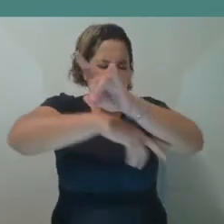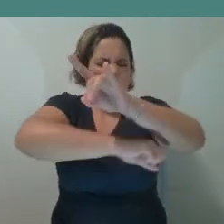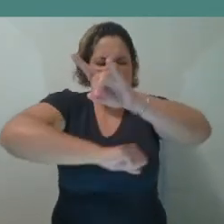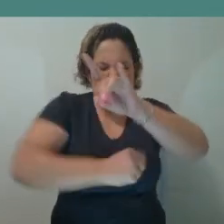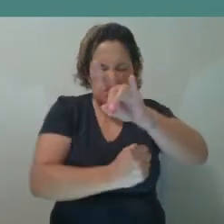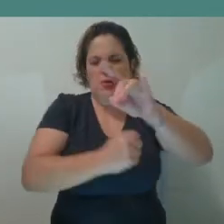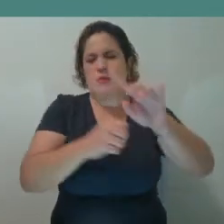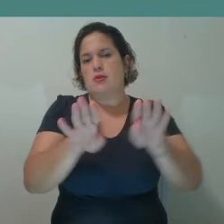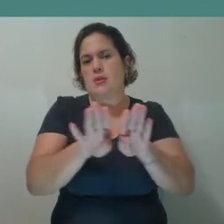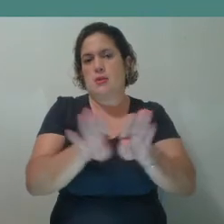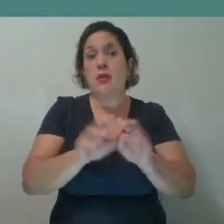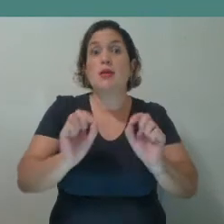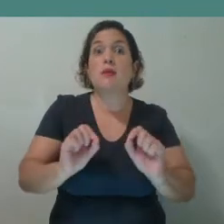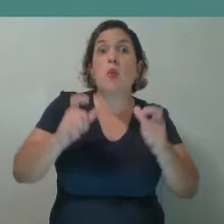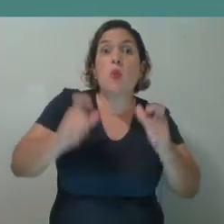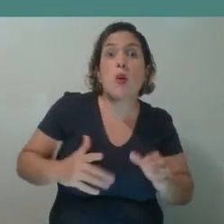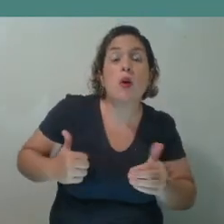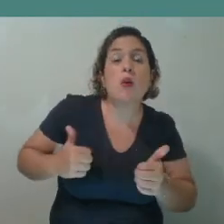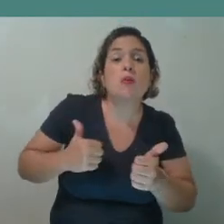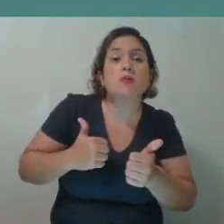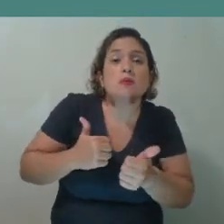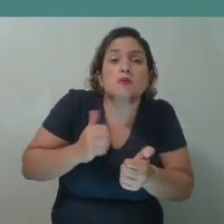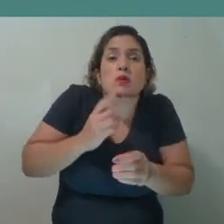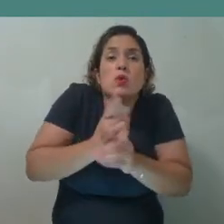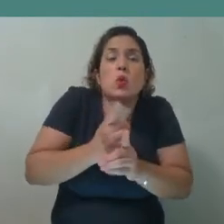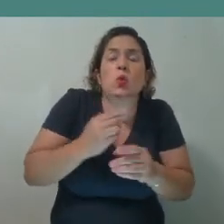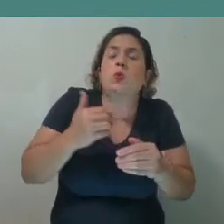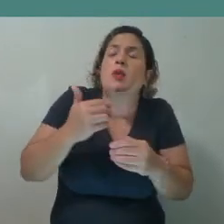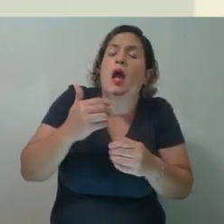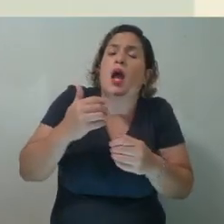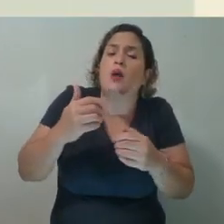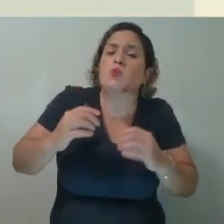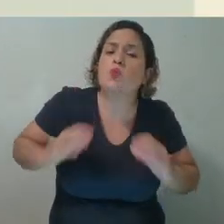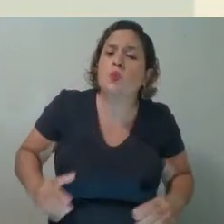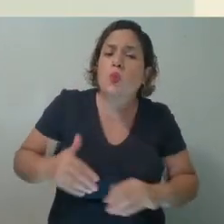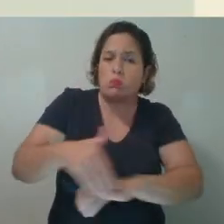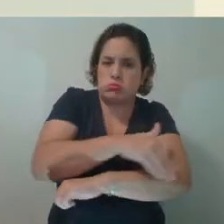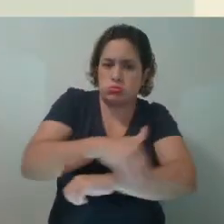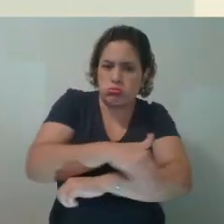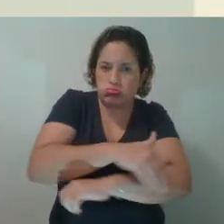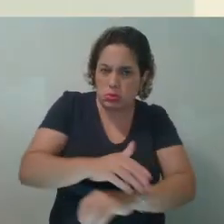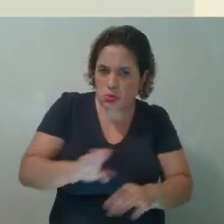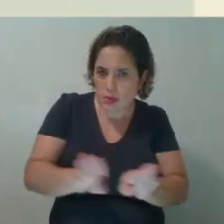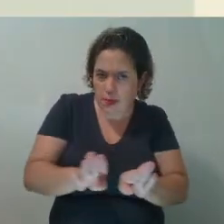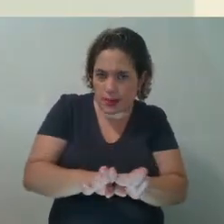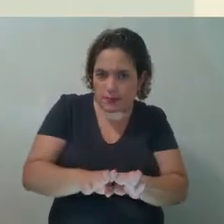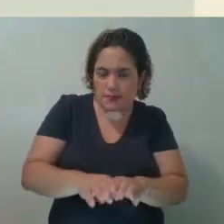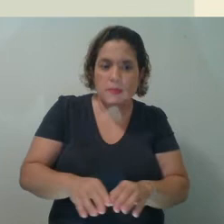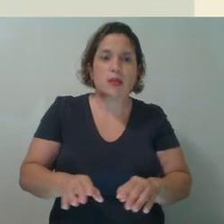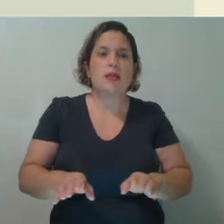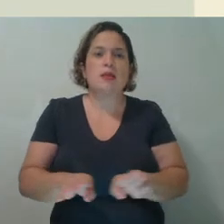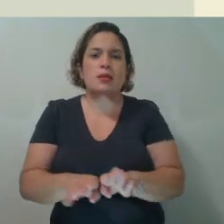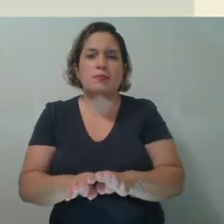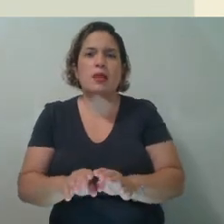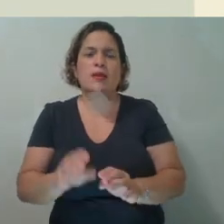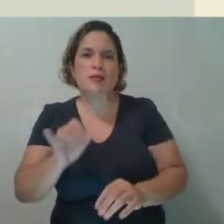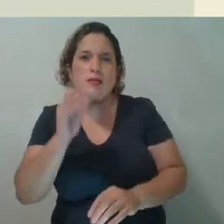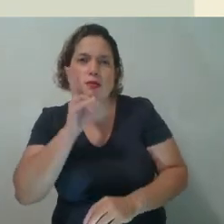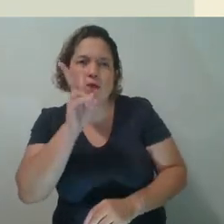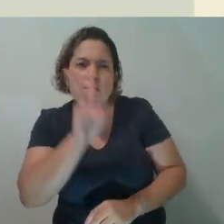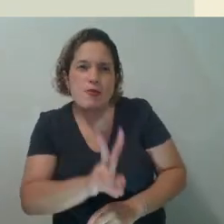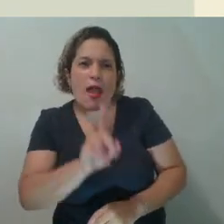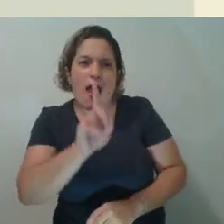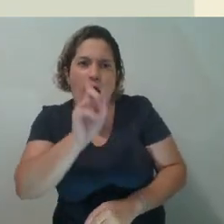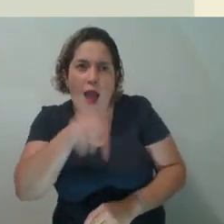consideração a localização do corpo, onde ele foi encontrado, se foi na beira de alguma estrada, por exemplo. Já indícios de crueldade